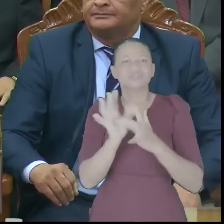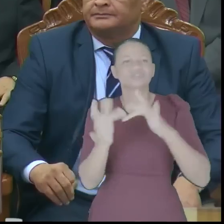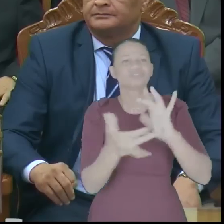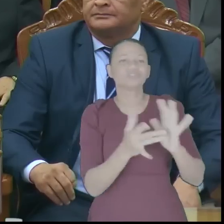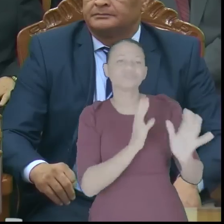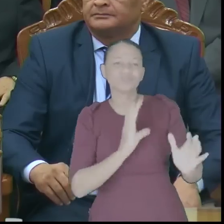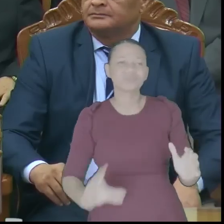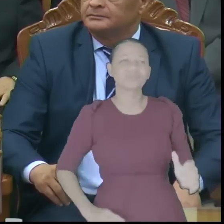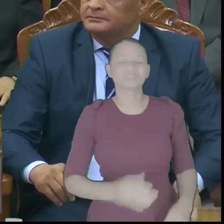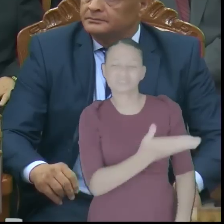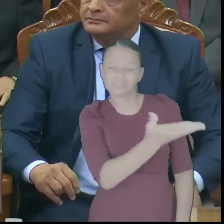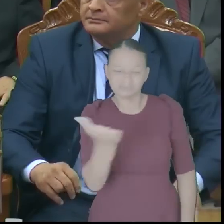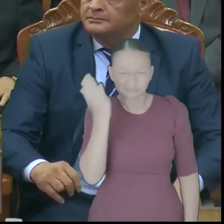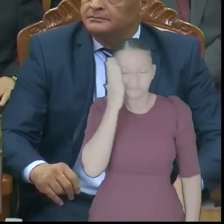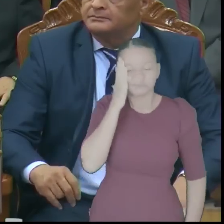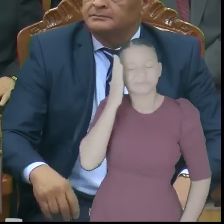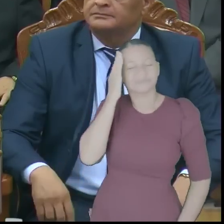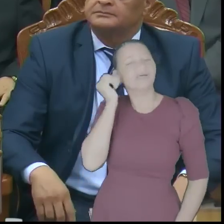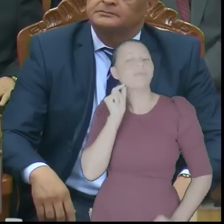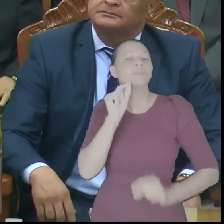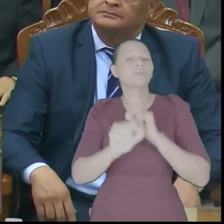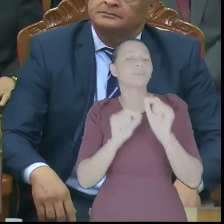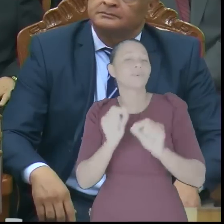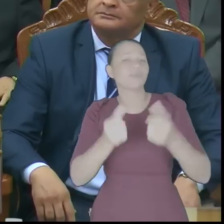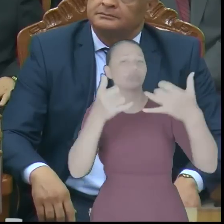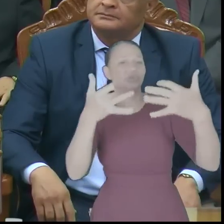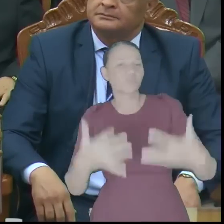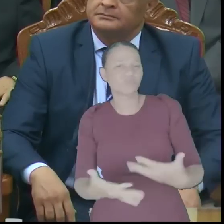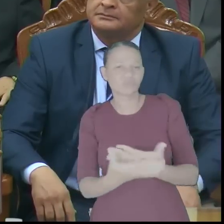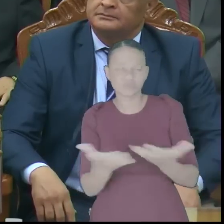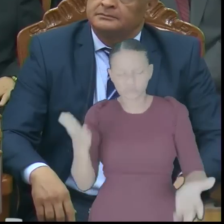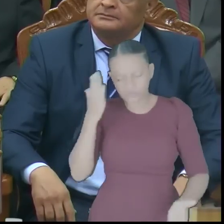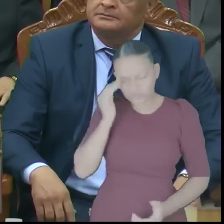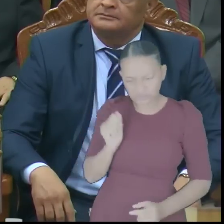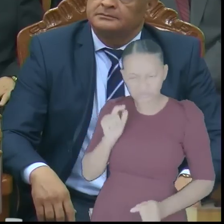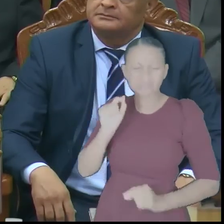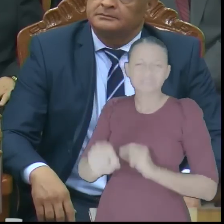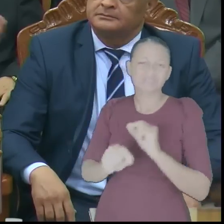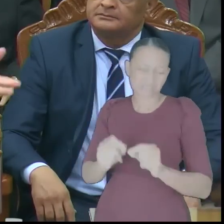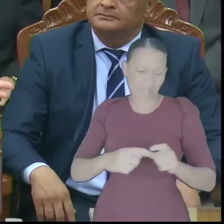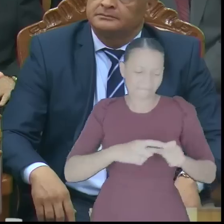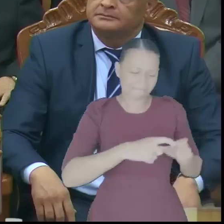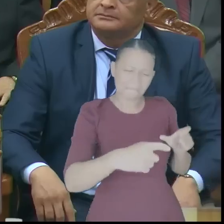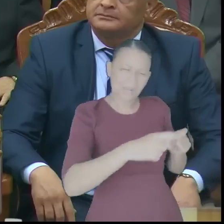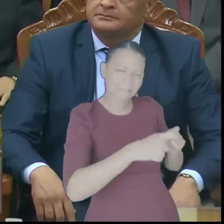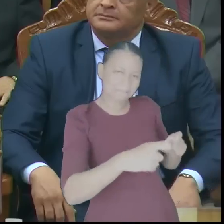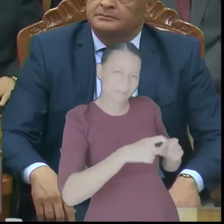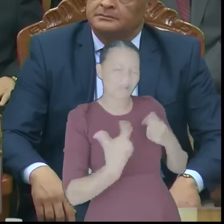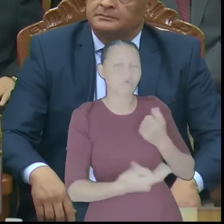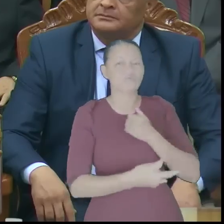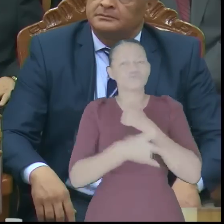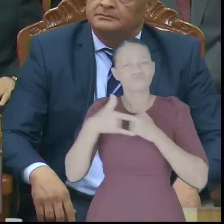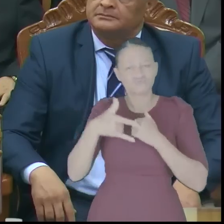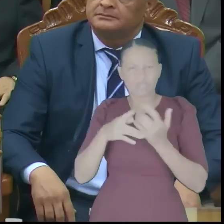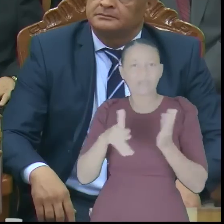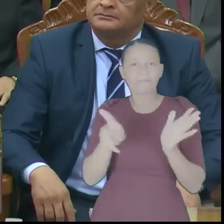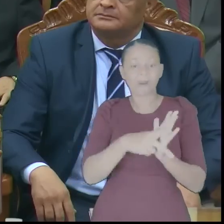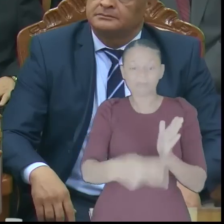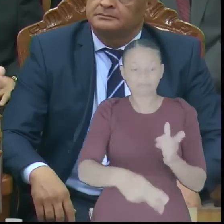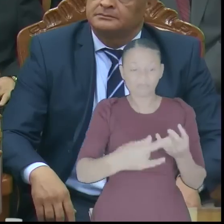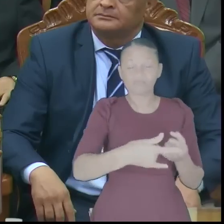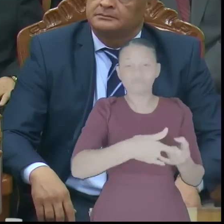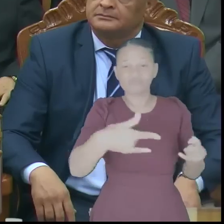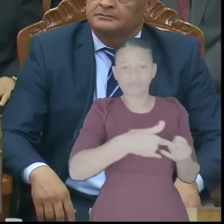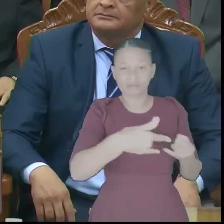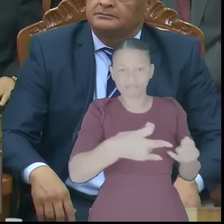sabem que para entender melhor um escrito de dívida, você sabe de uma promissória, uma folha de cheque. Tudo aquilo que você se